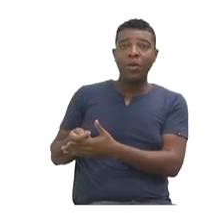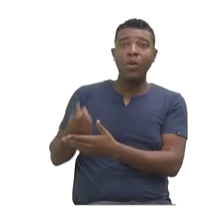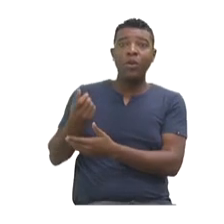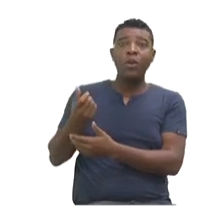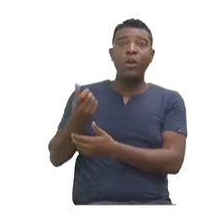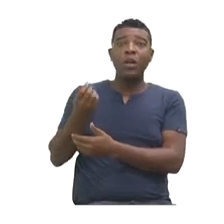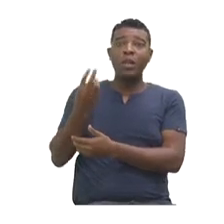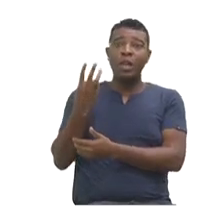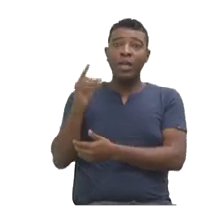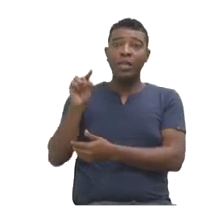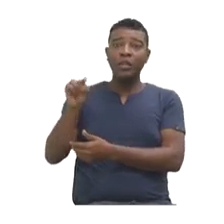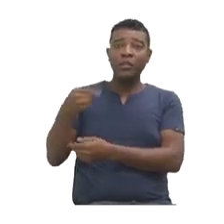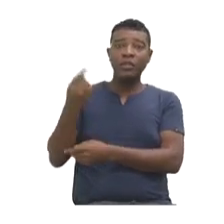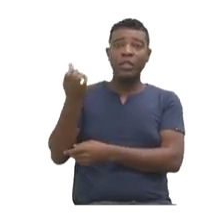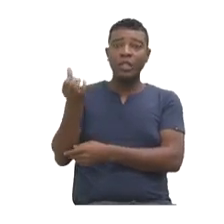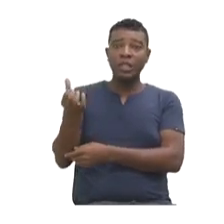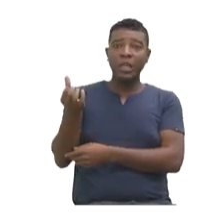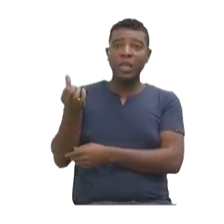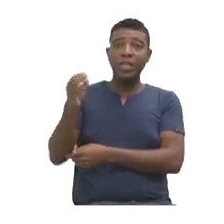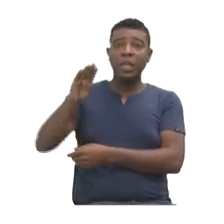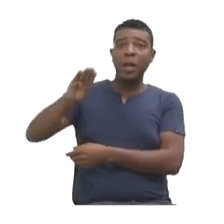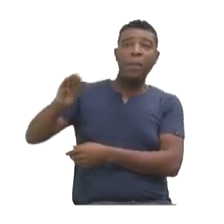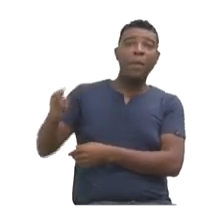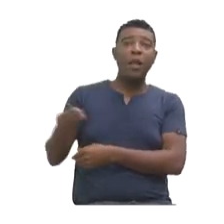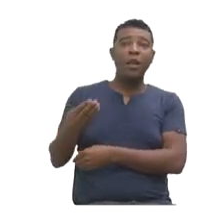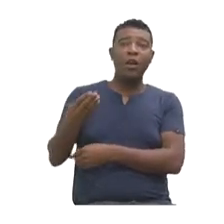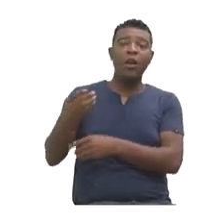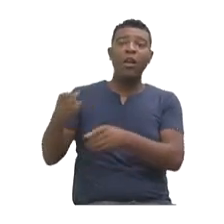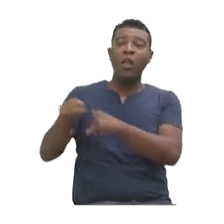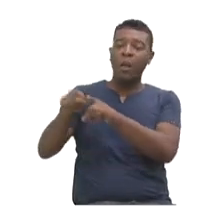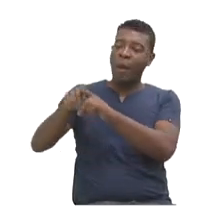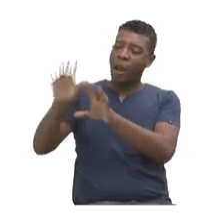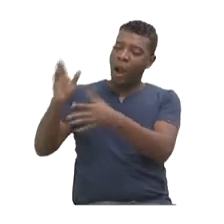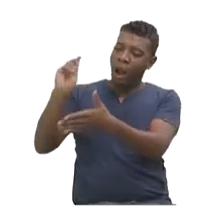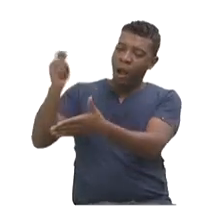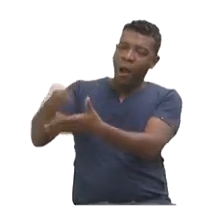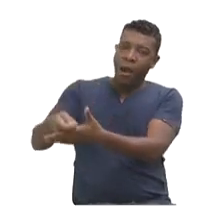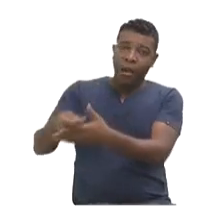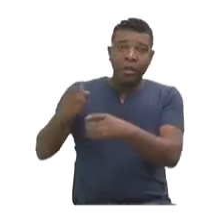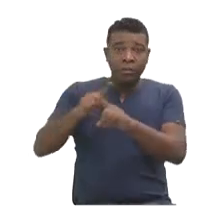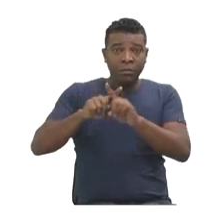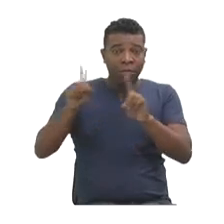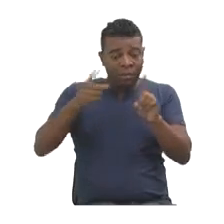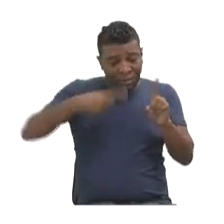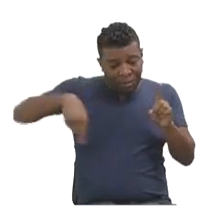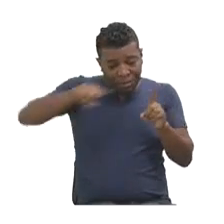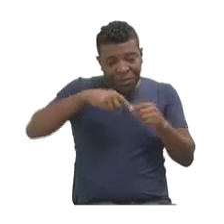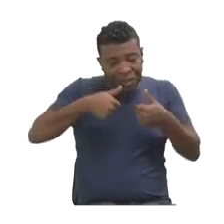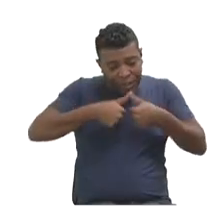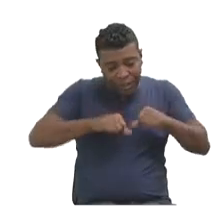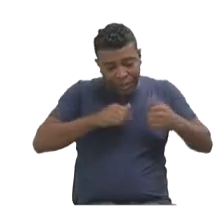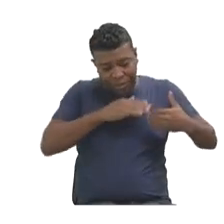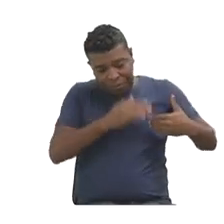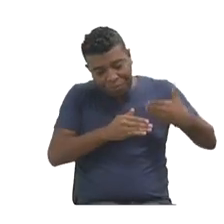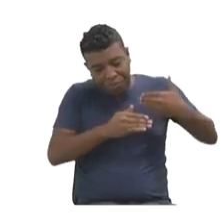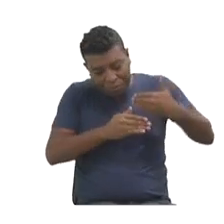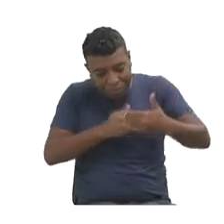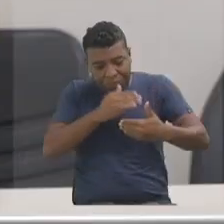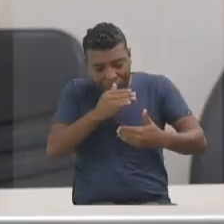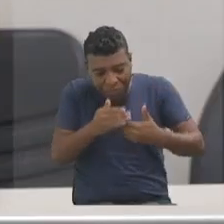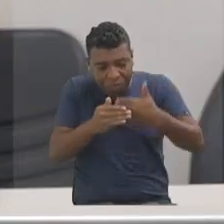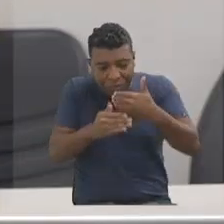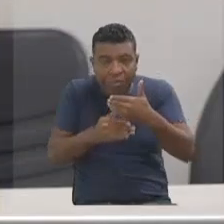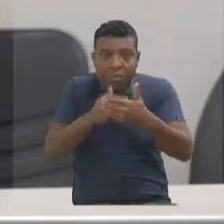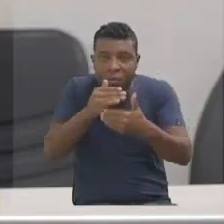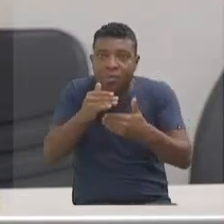sempre tem um pouco de atraso entre liquidação e pagamento mas estamos mantendo o ritmo e este ano mais uma vez